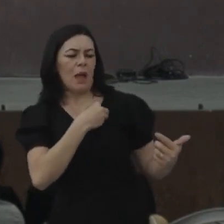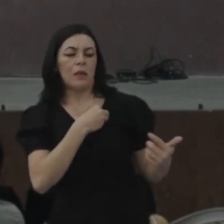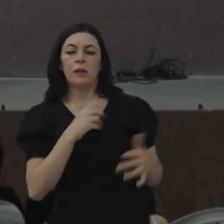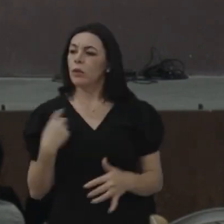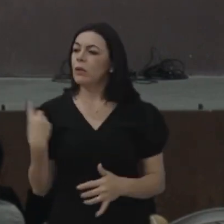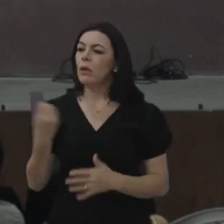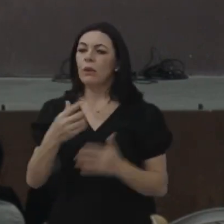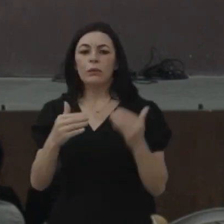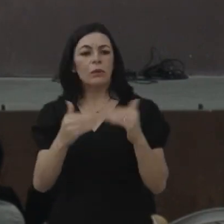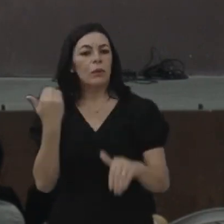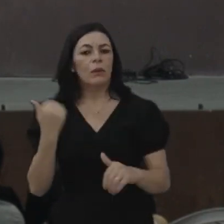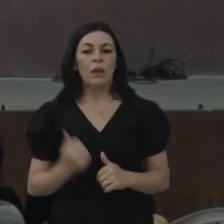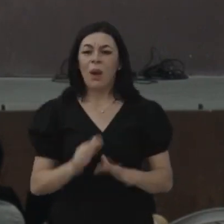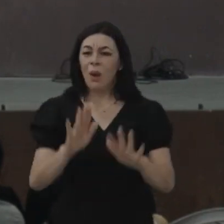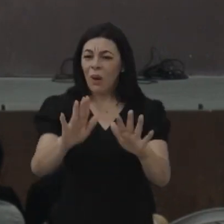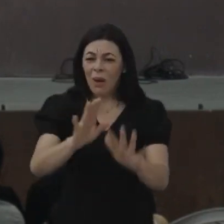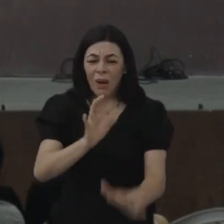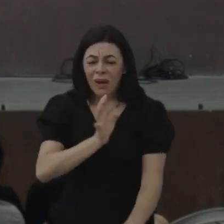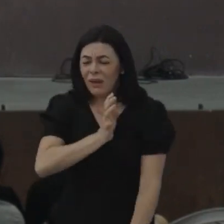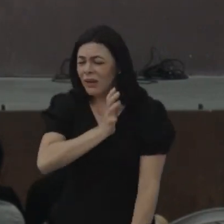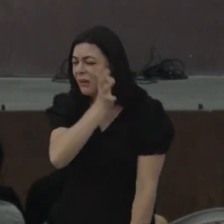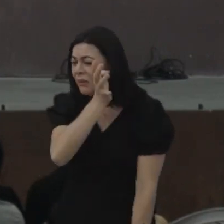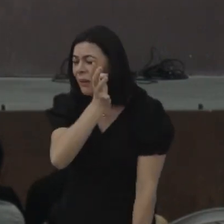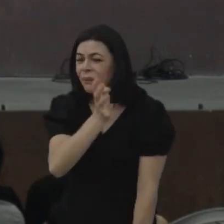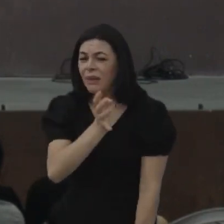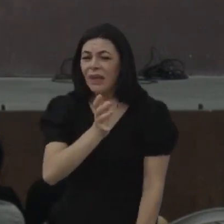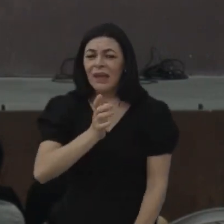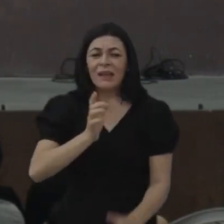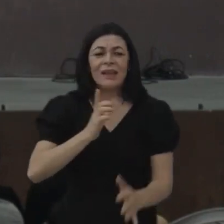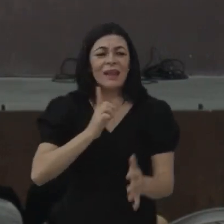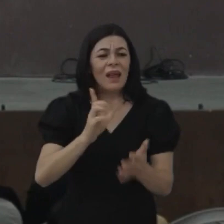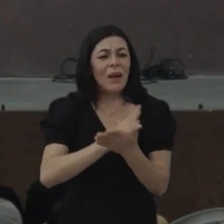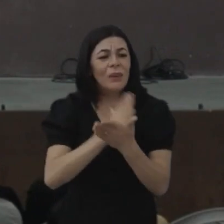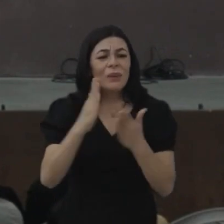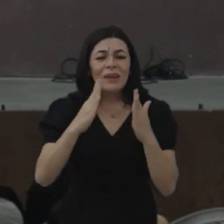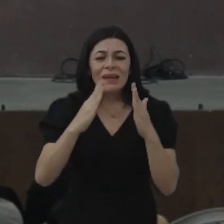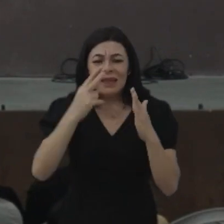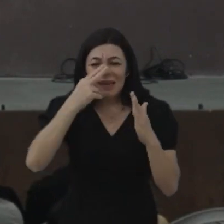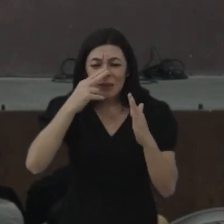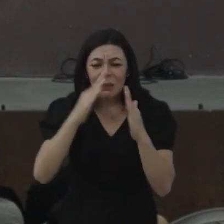acho horrível os crentes nesse período de São João, pelo amor de Deus, gente.